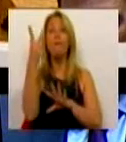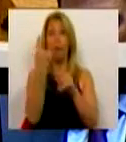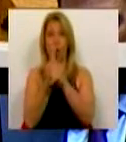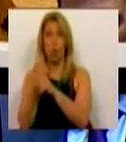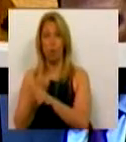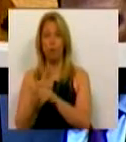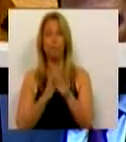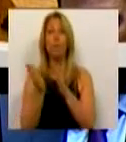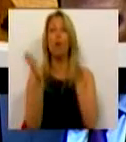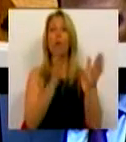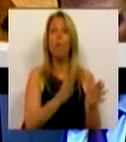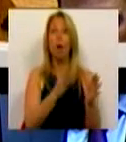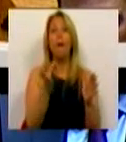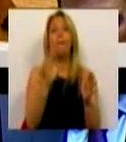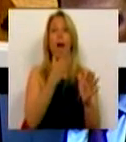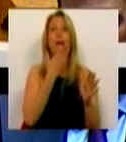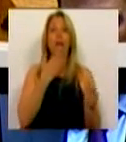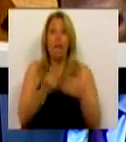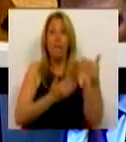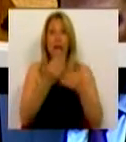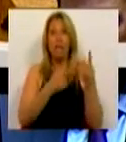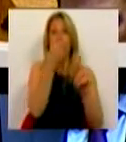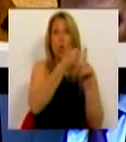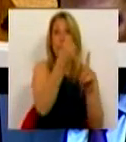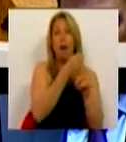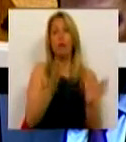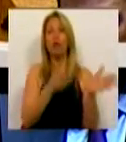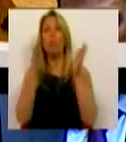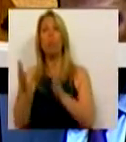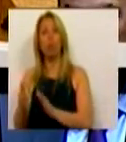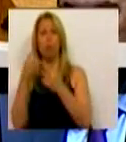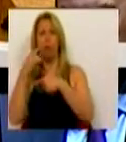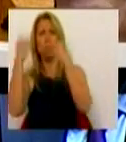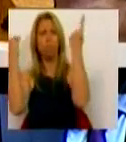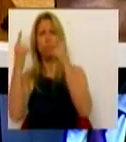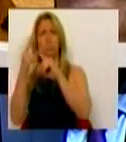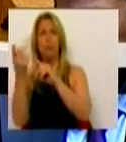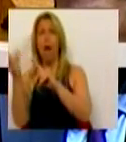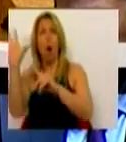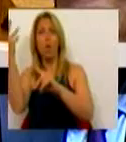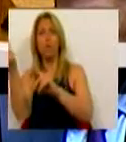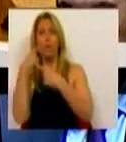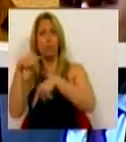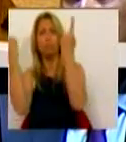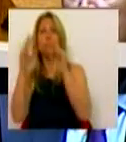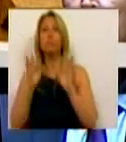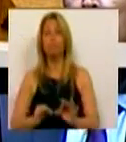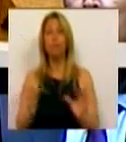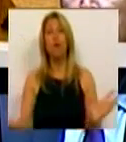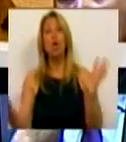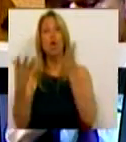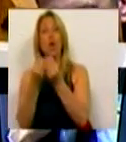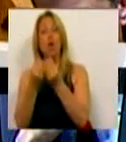maior eficácia no seu combate, por outro lado, uma desocultação no fenómeno. Cruzando estes dados com os da Agência dos